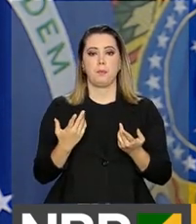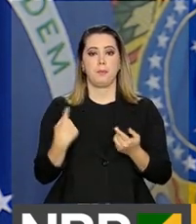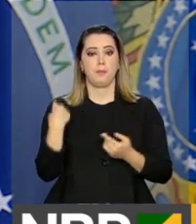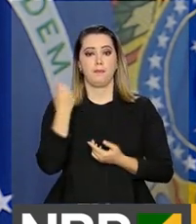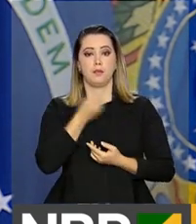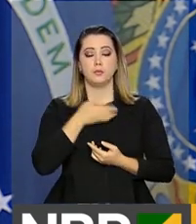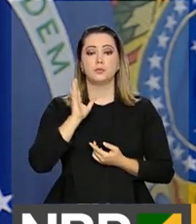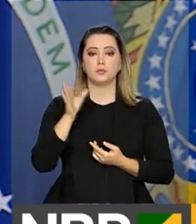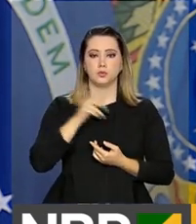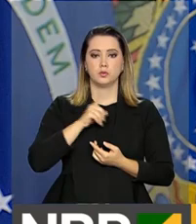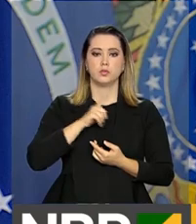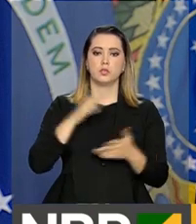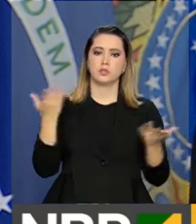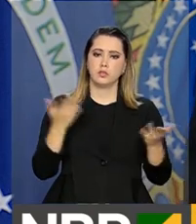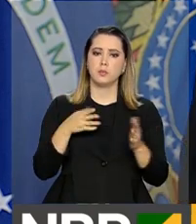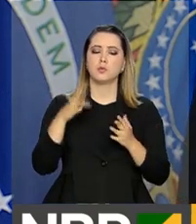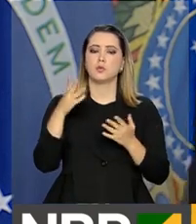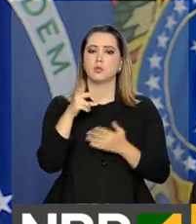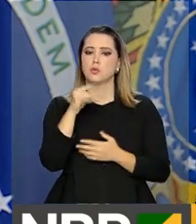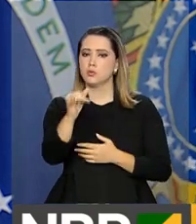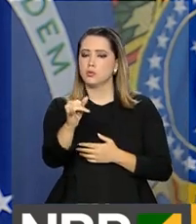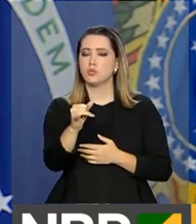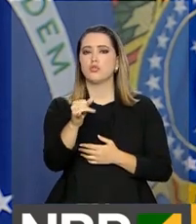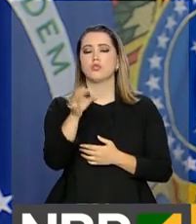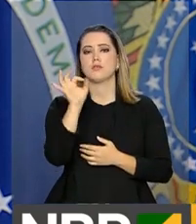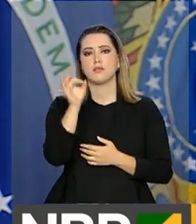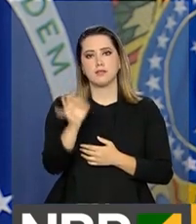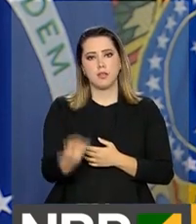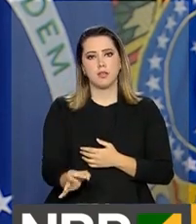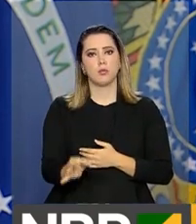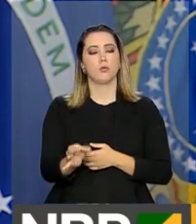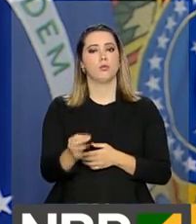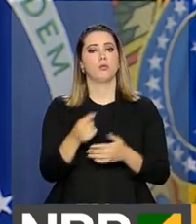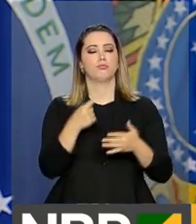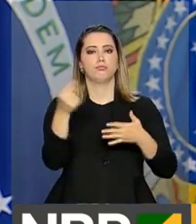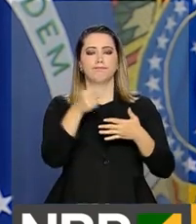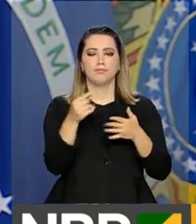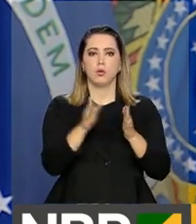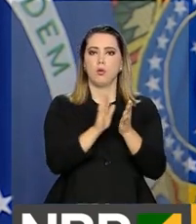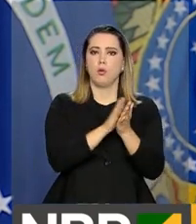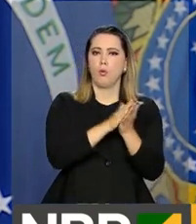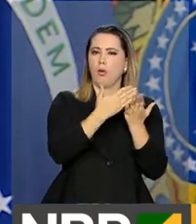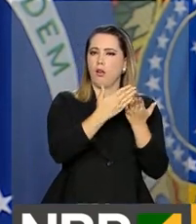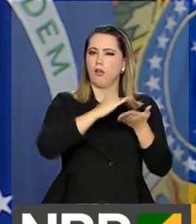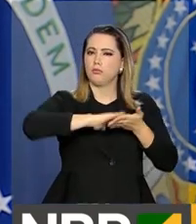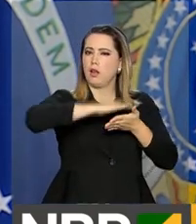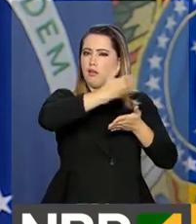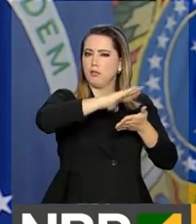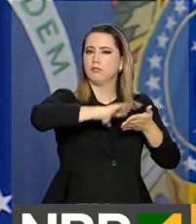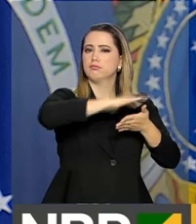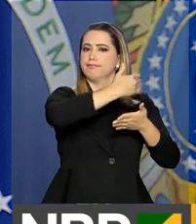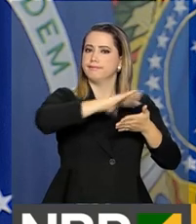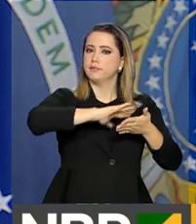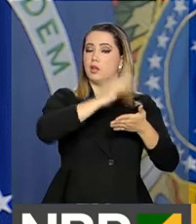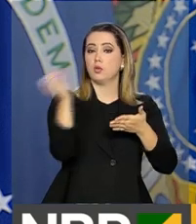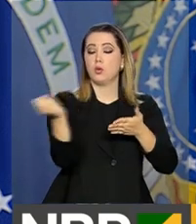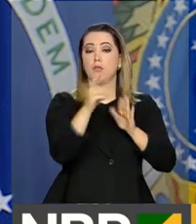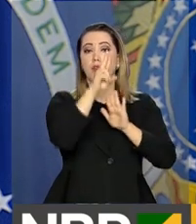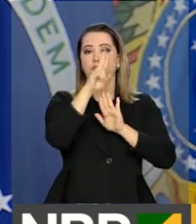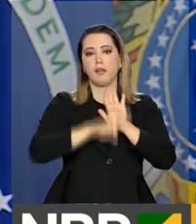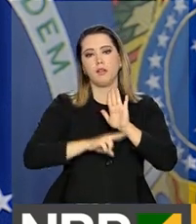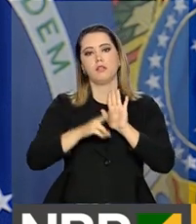e nós já temos esta altura um calendário para a implementação dessa nova regra